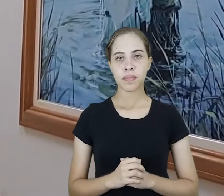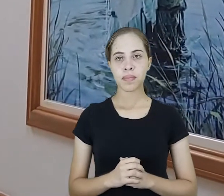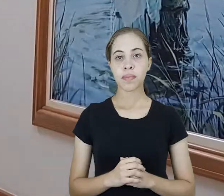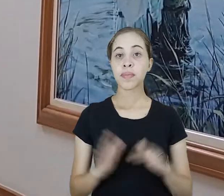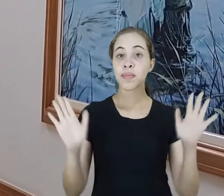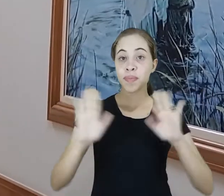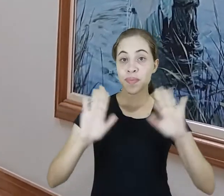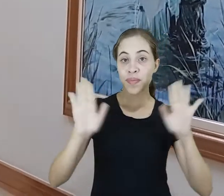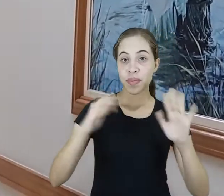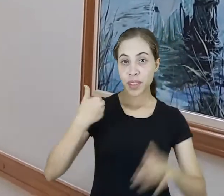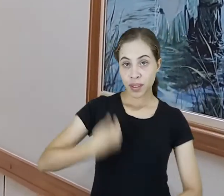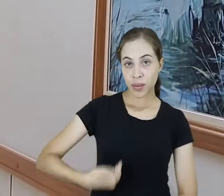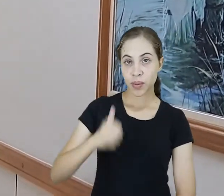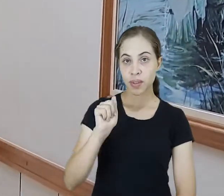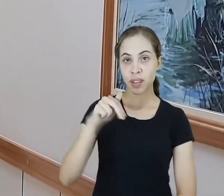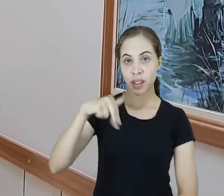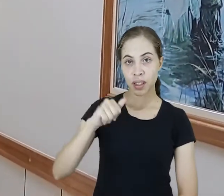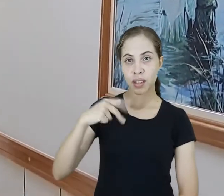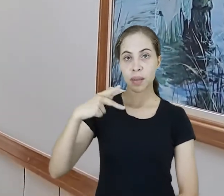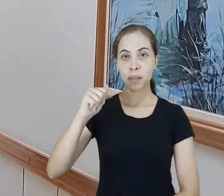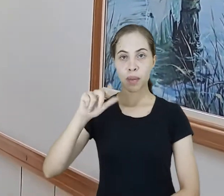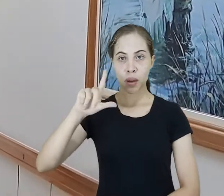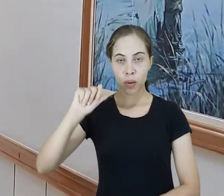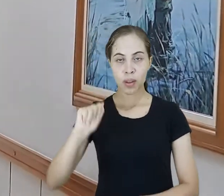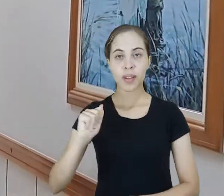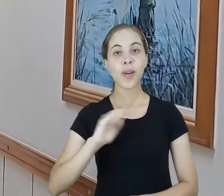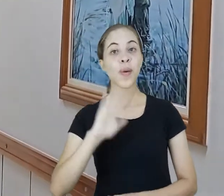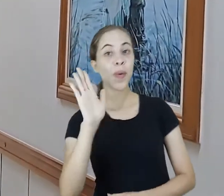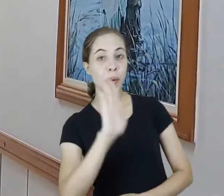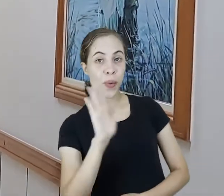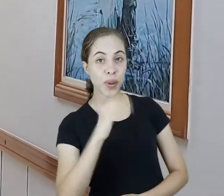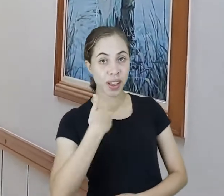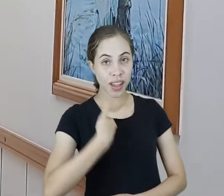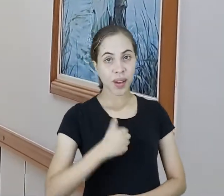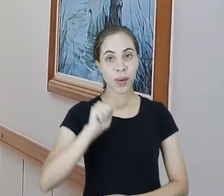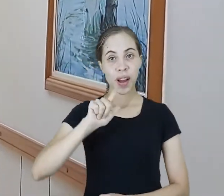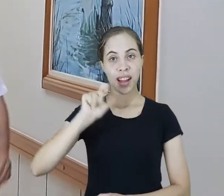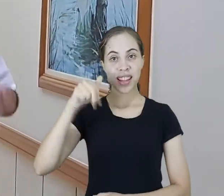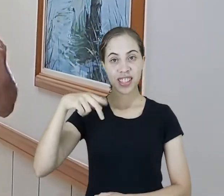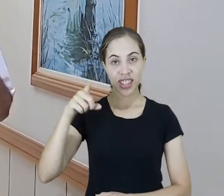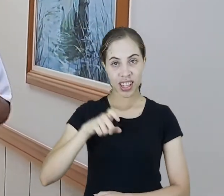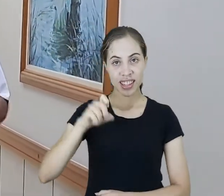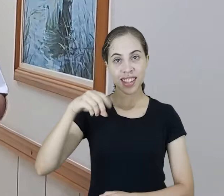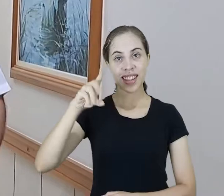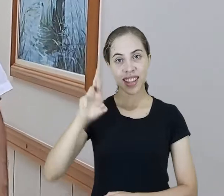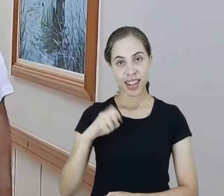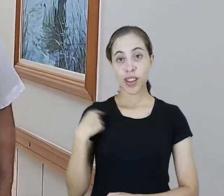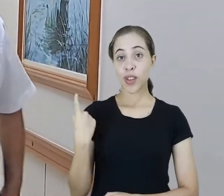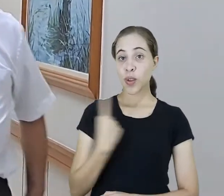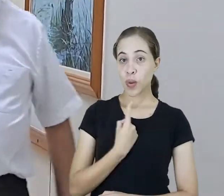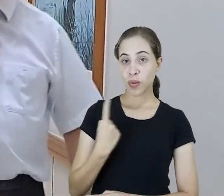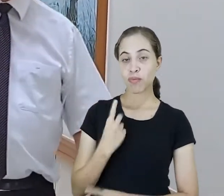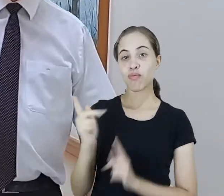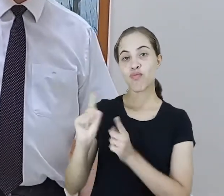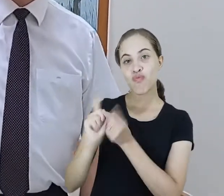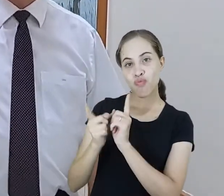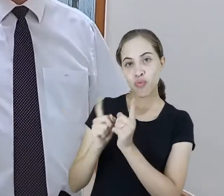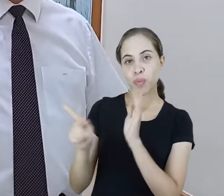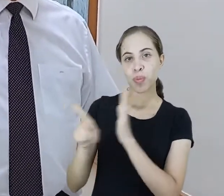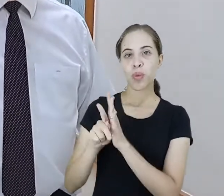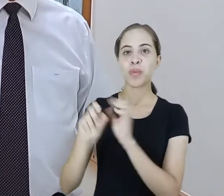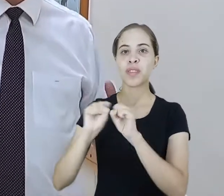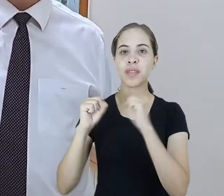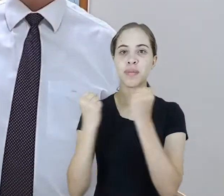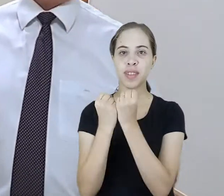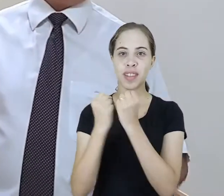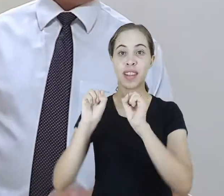Olá, eu sou Ana Paula Nabeca. Olá, eu sou Alexandre Negreiros. Nós somos coordenadores dos seminários e institutos